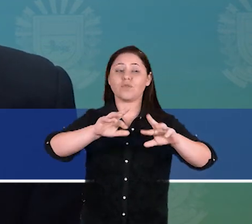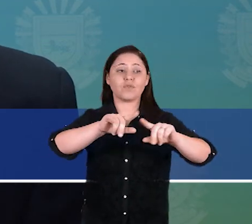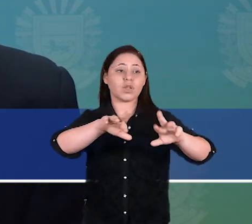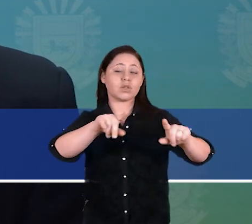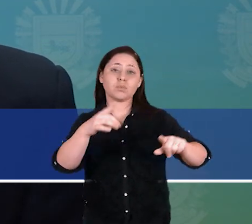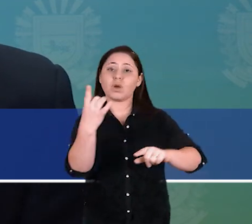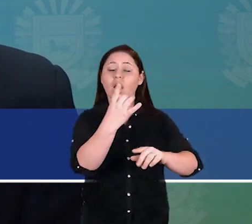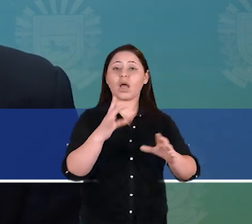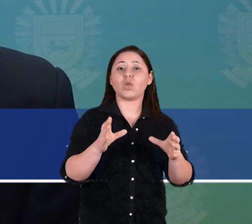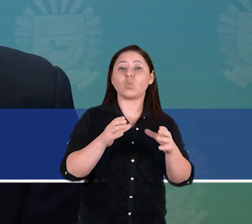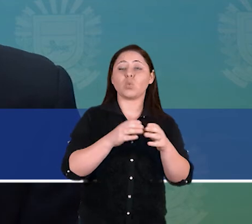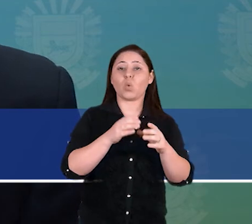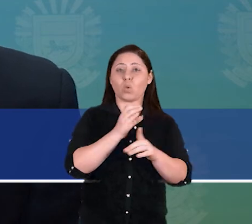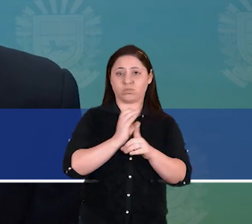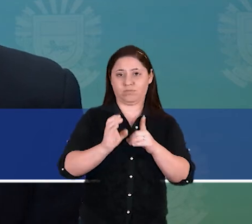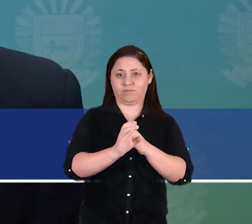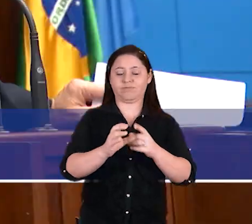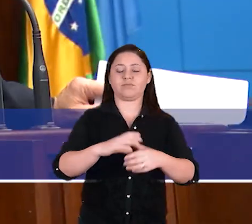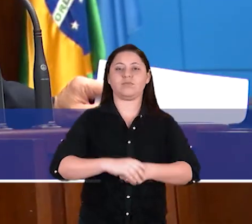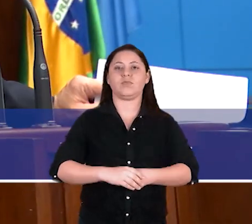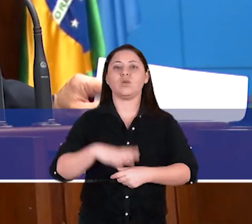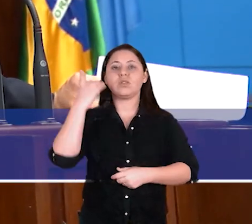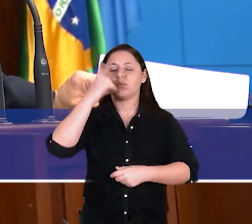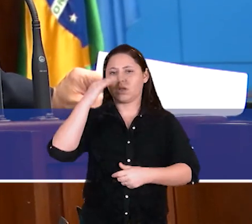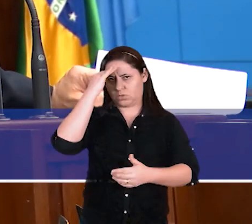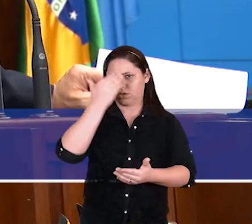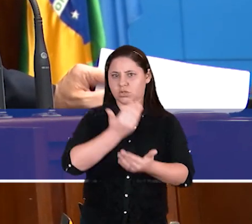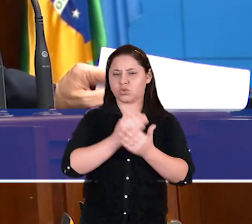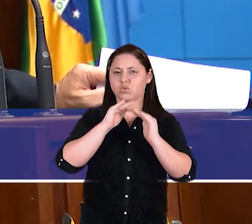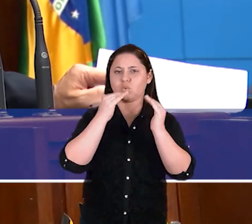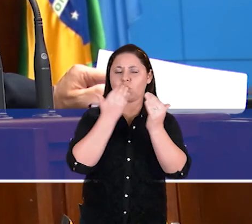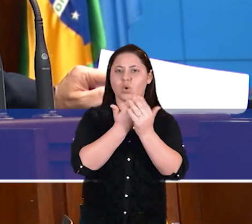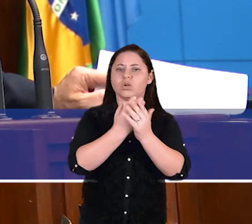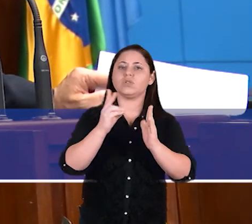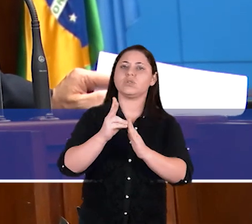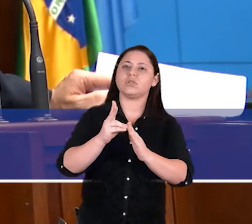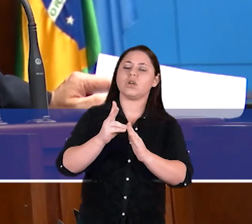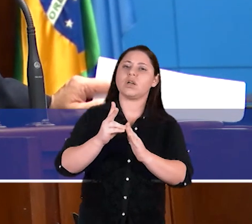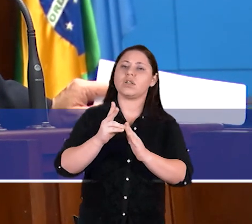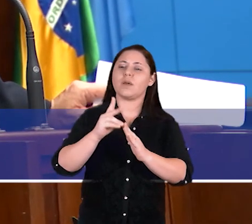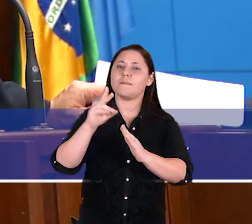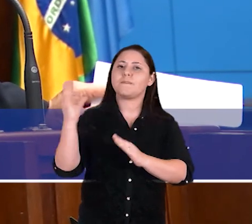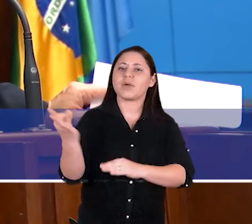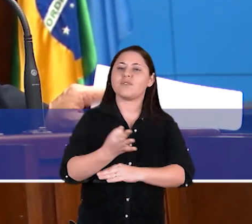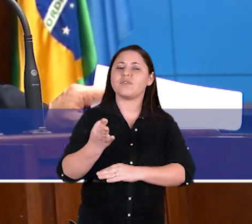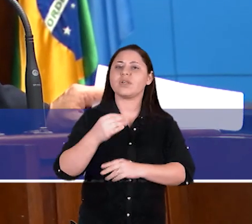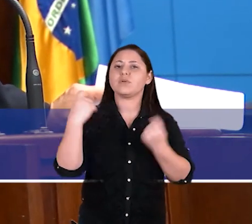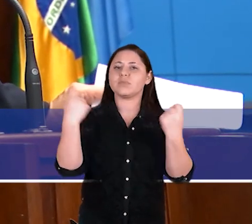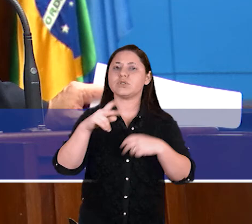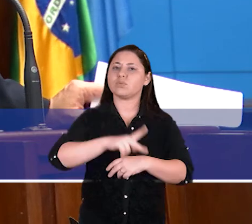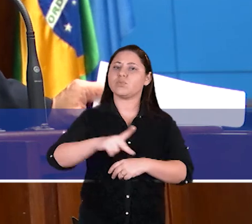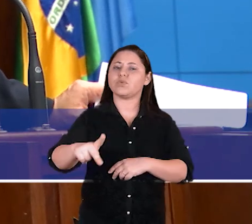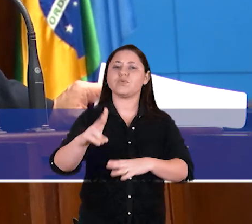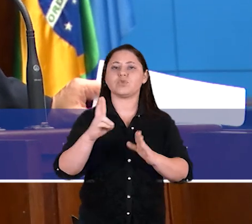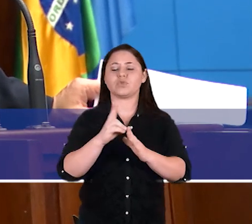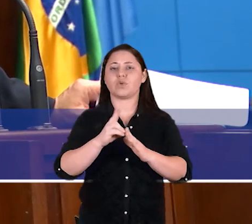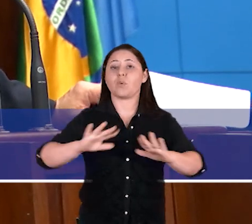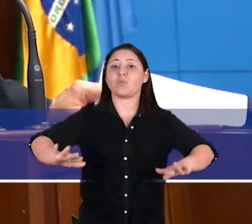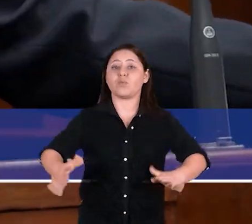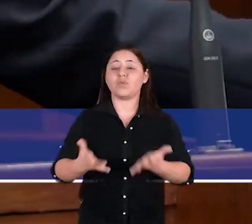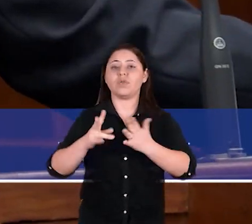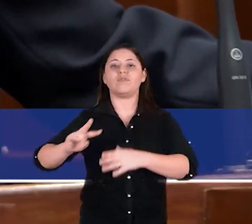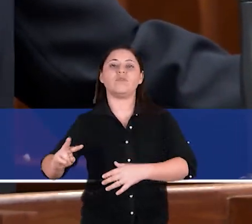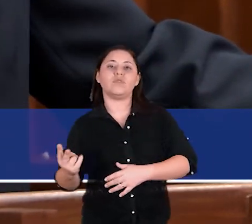específica, diferenciada para cada etnia. O parlamentar acredita que a escola indígena ideal deve ser protagonizada por